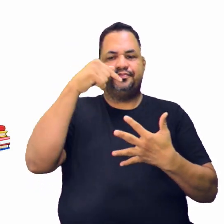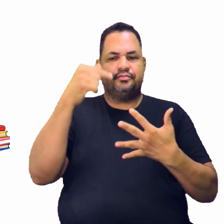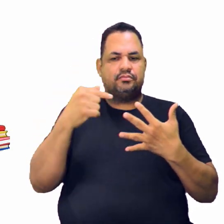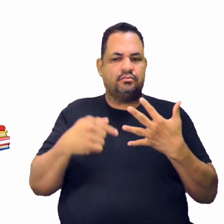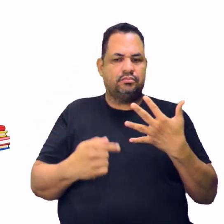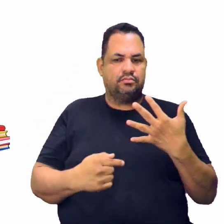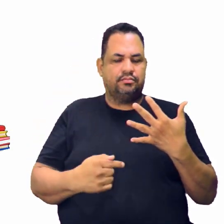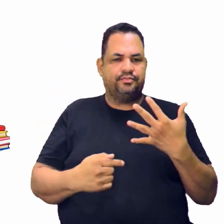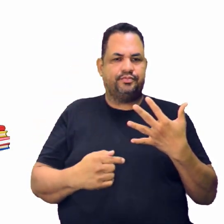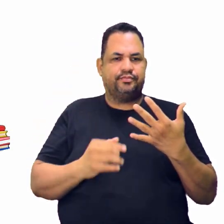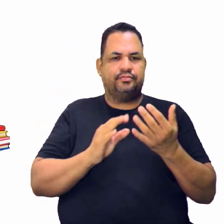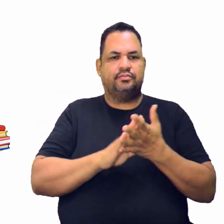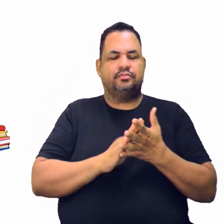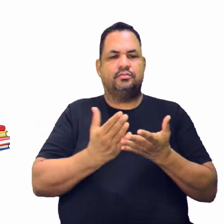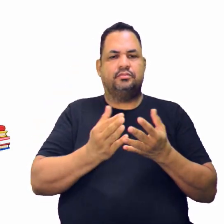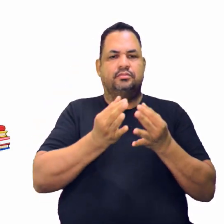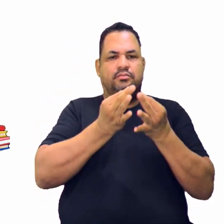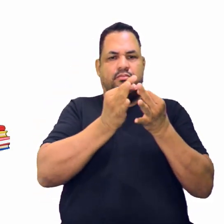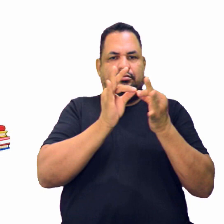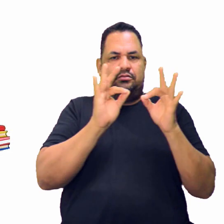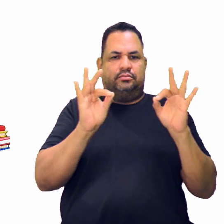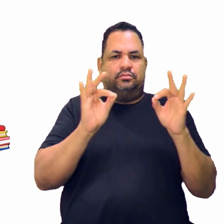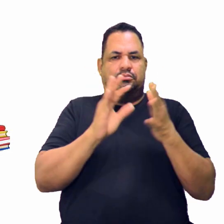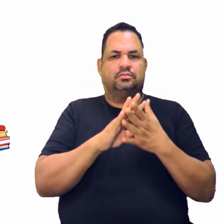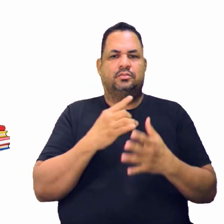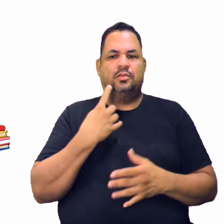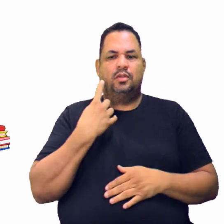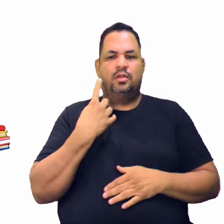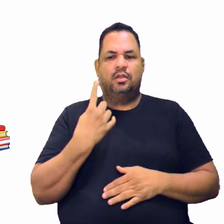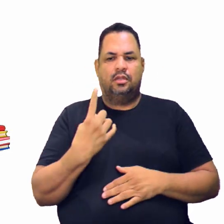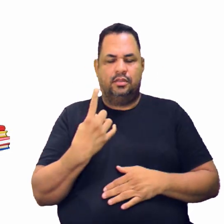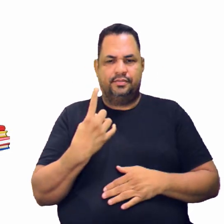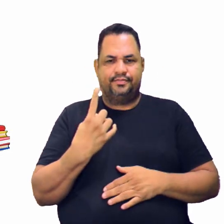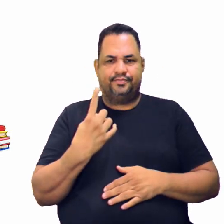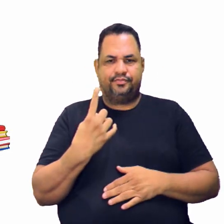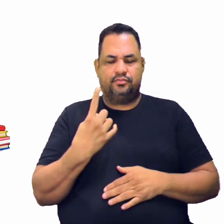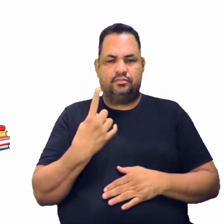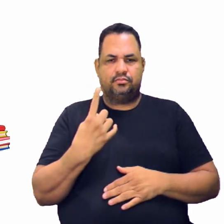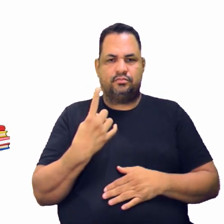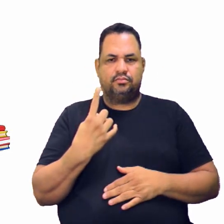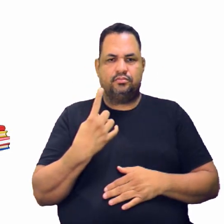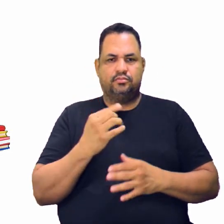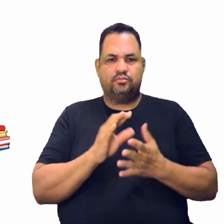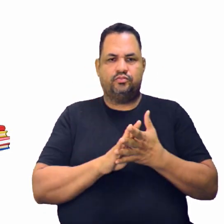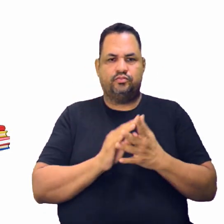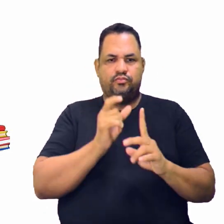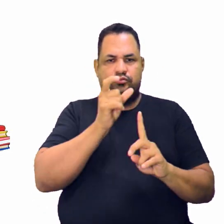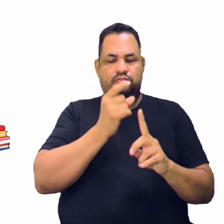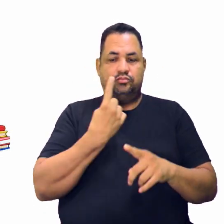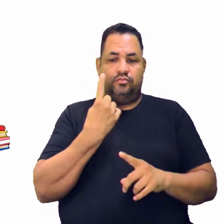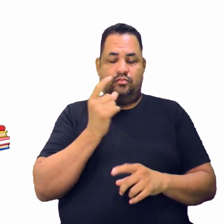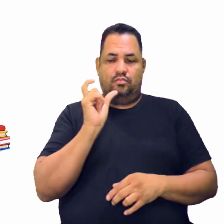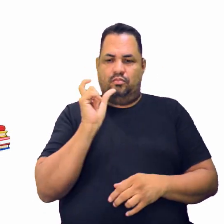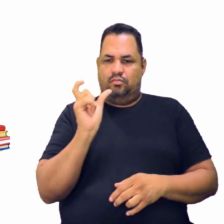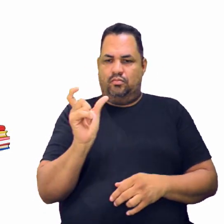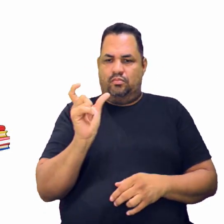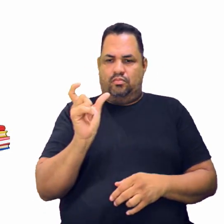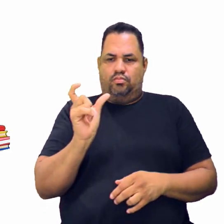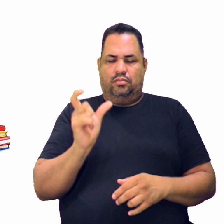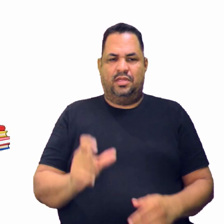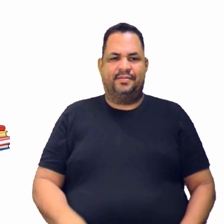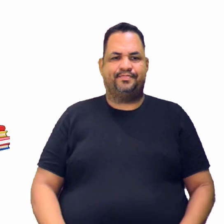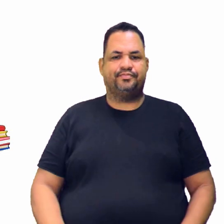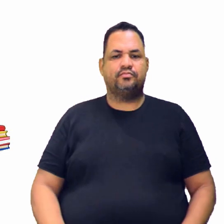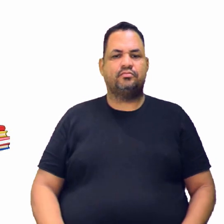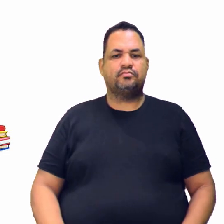classificação. O sujeito é simples quando possui apenas um núcleo, uma palavra,